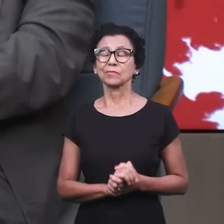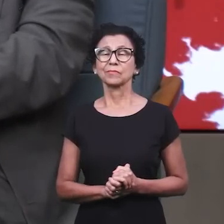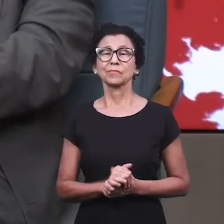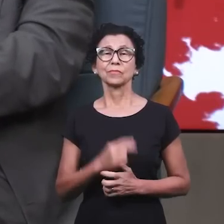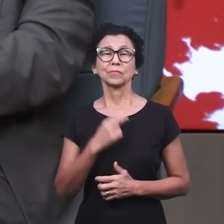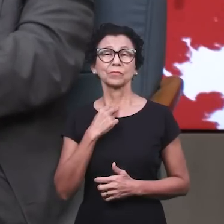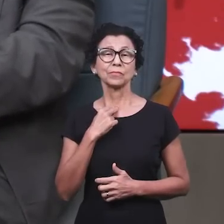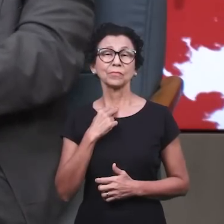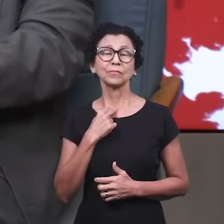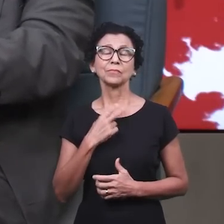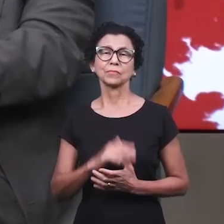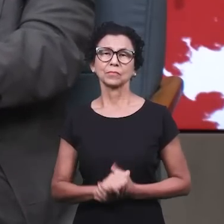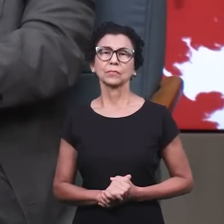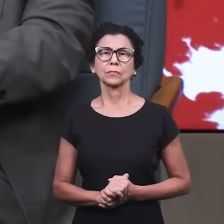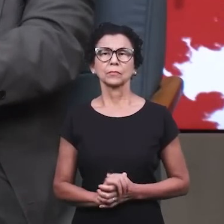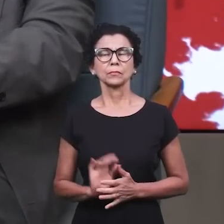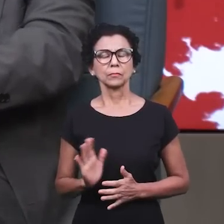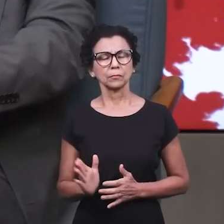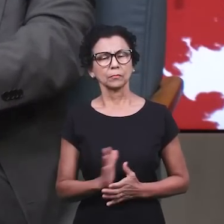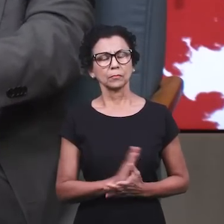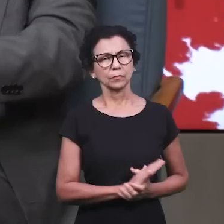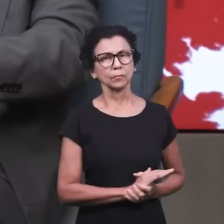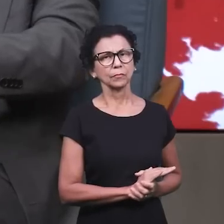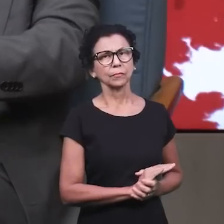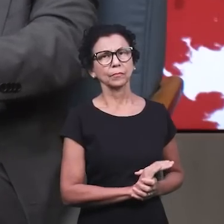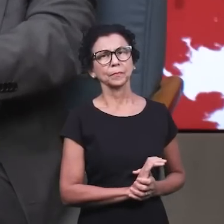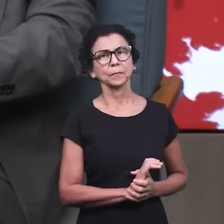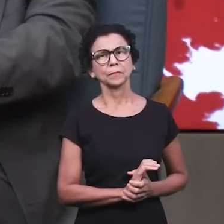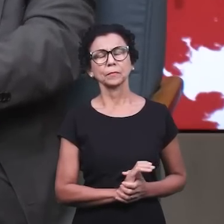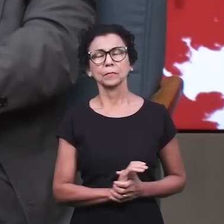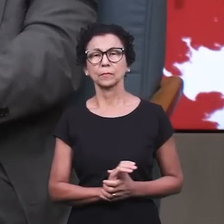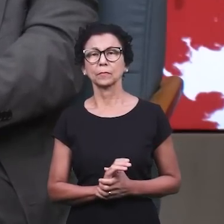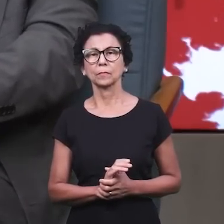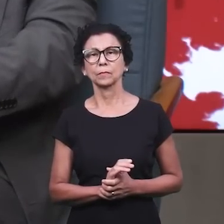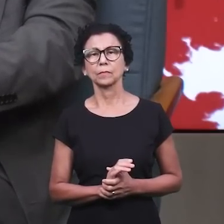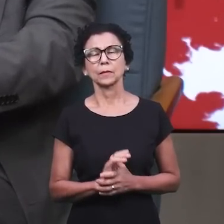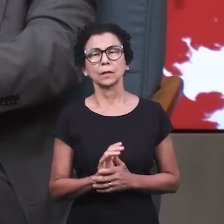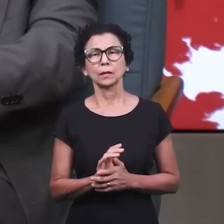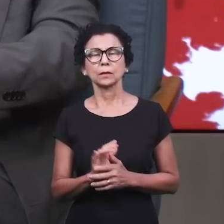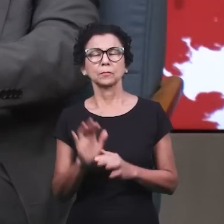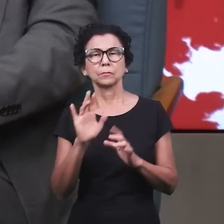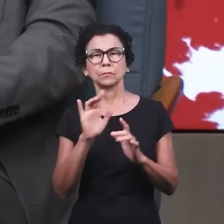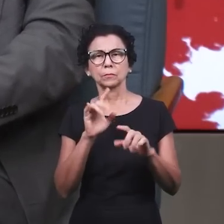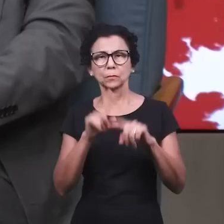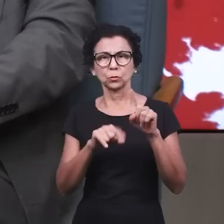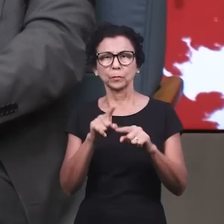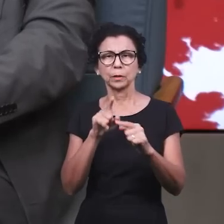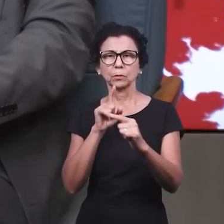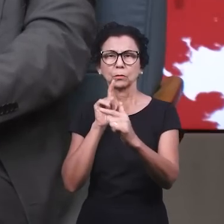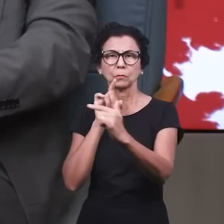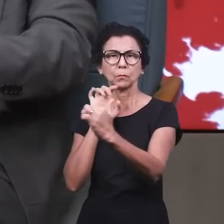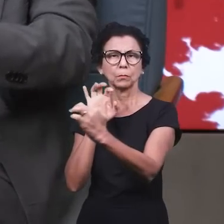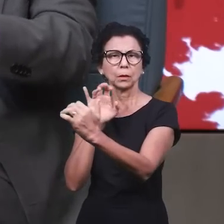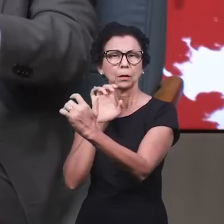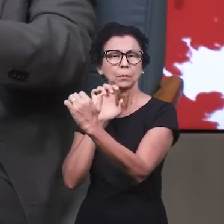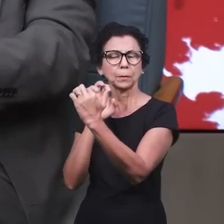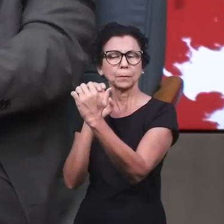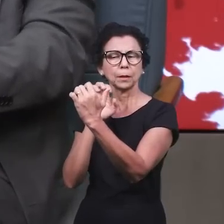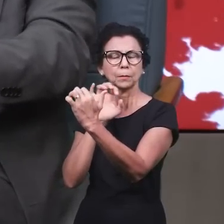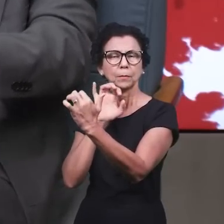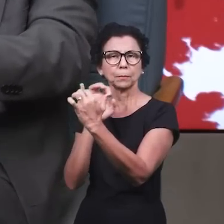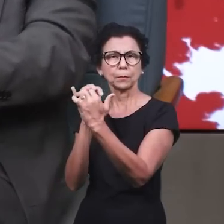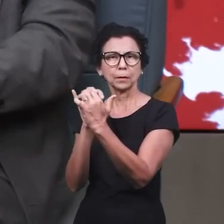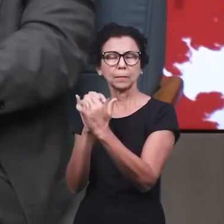ele chegava aos cultos, normalmente ele gostava de chegar antes, ele tocava flauta. Ele